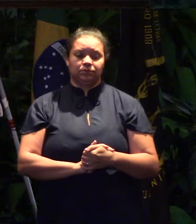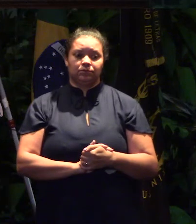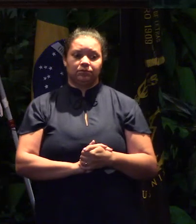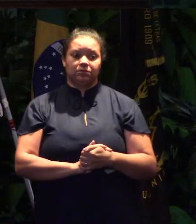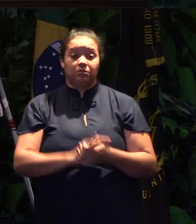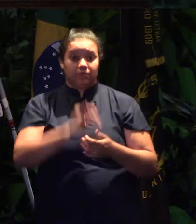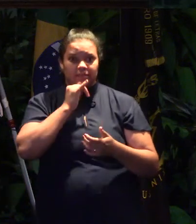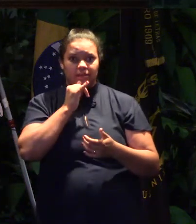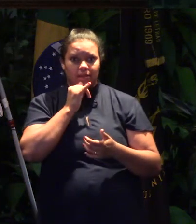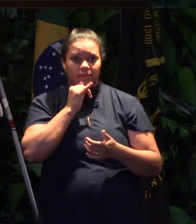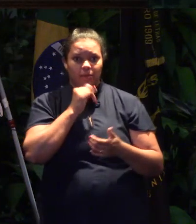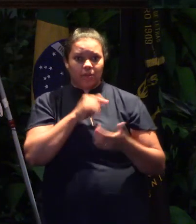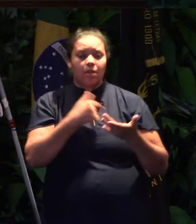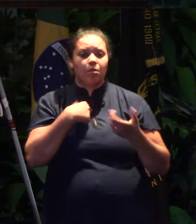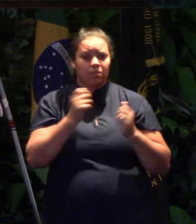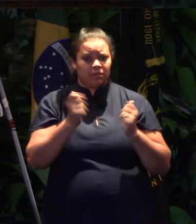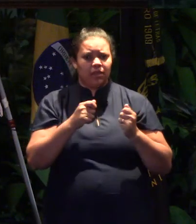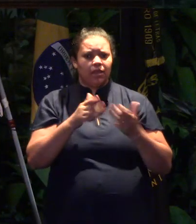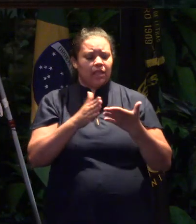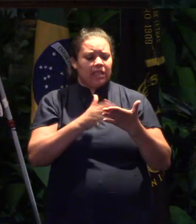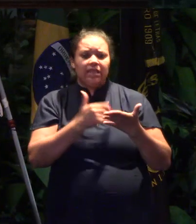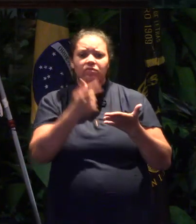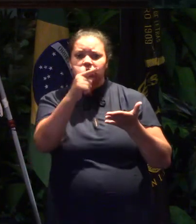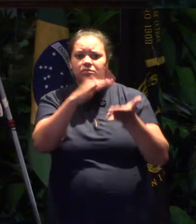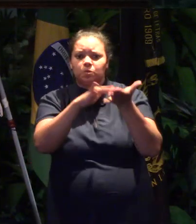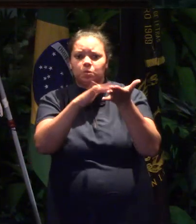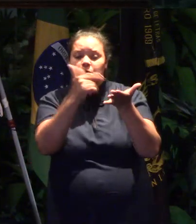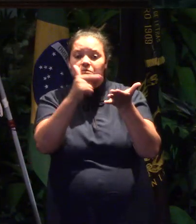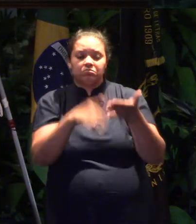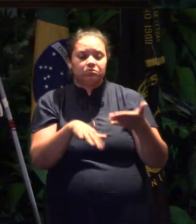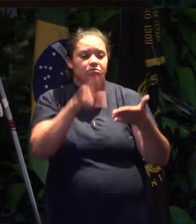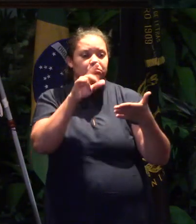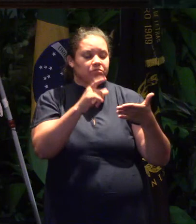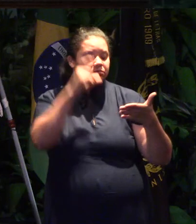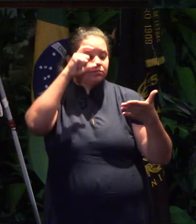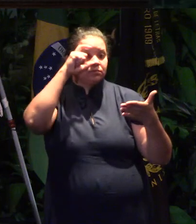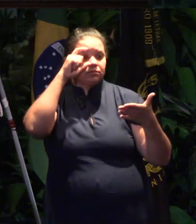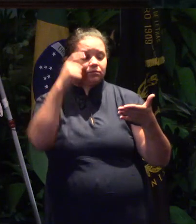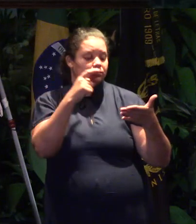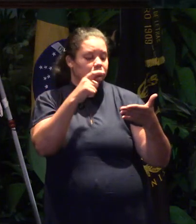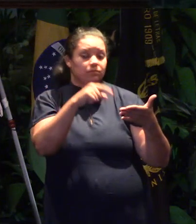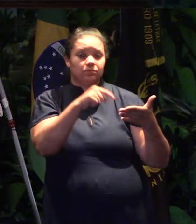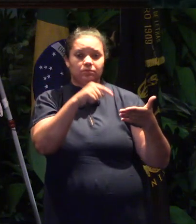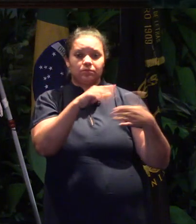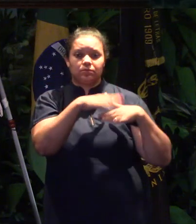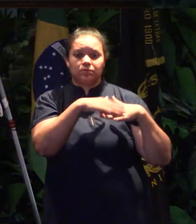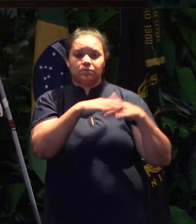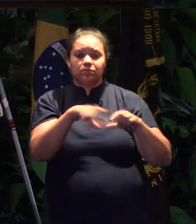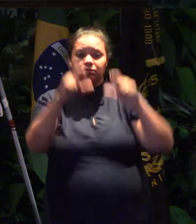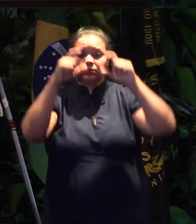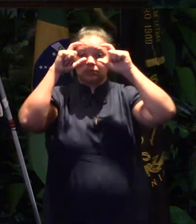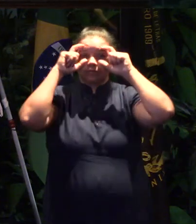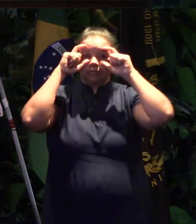posso pegar um livro aqui, que não está em braille, que não está no computador, que não está de jeito nenhum, um livro que eu tirei da estante ali, abro com meus